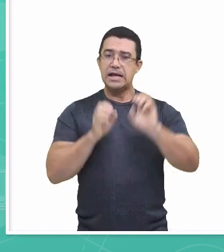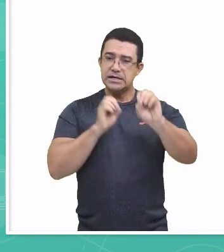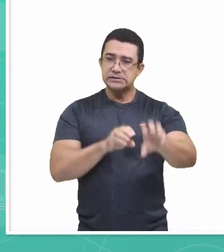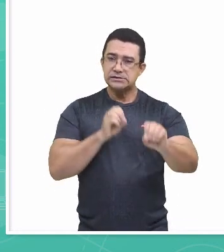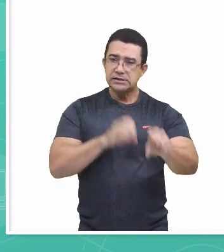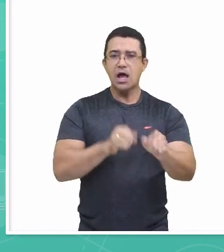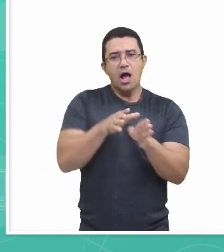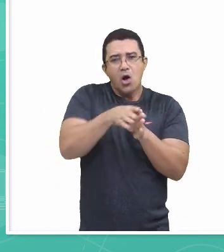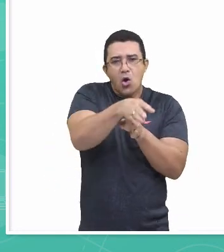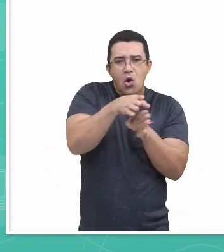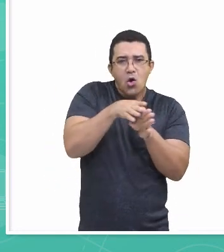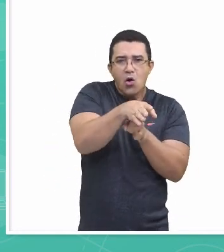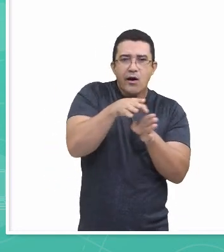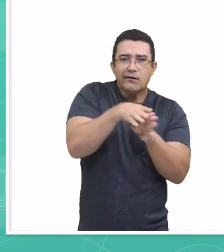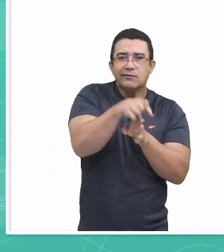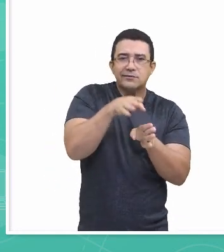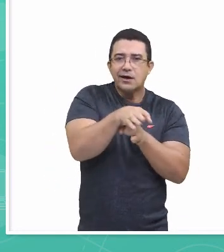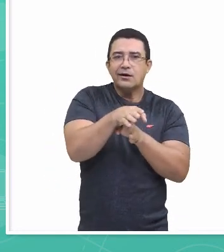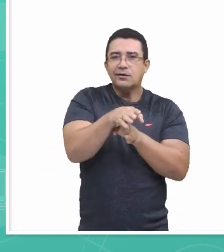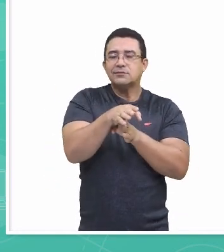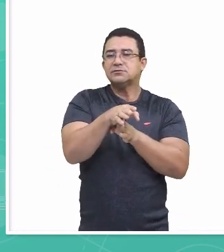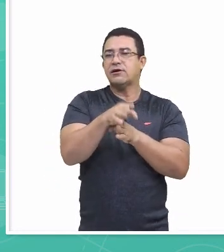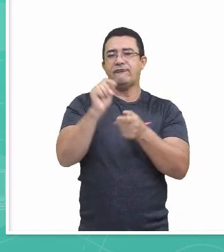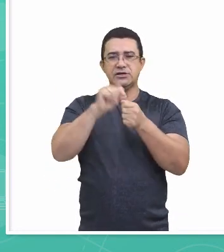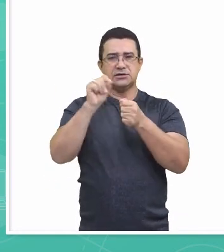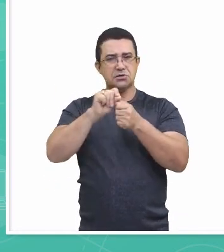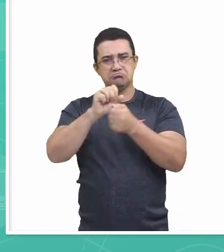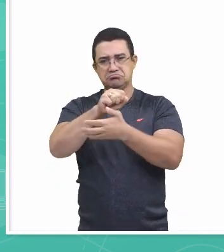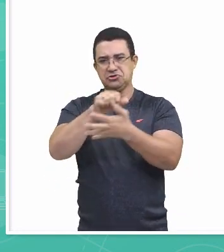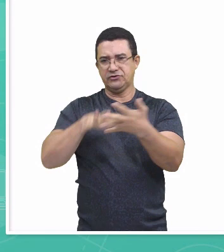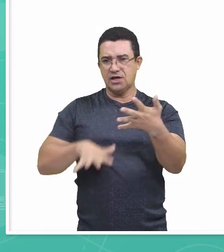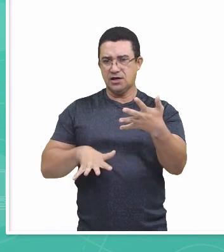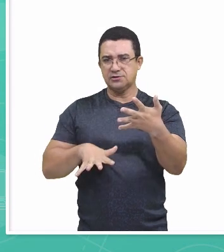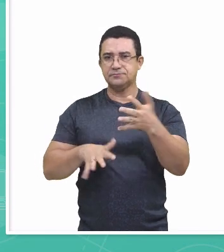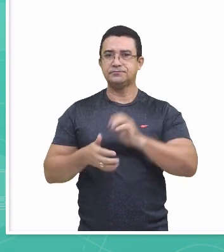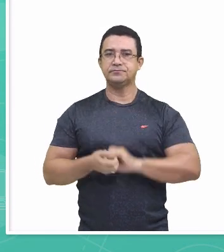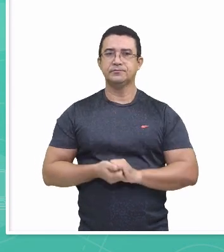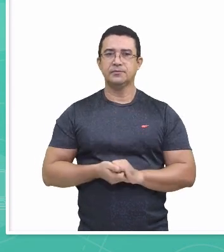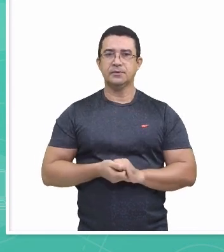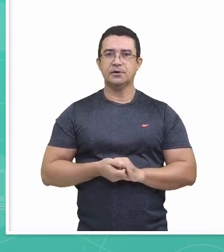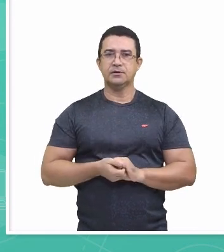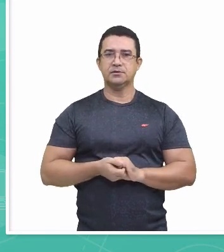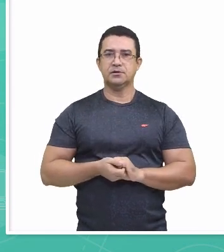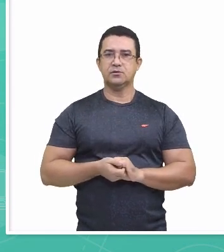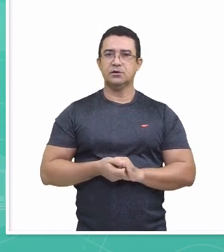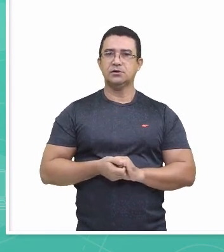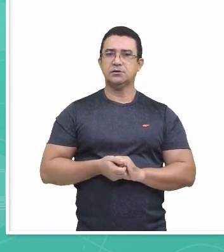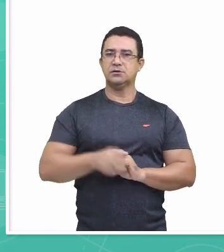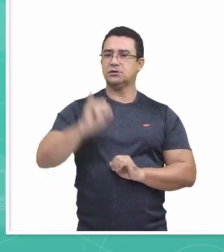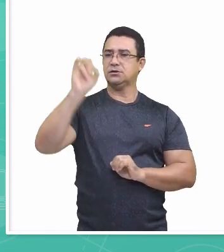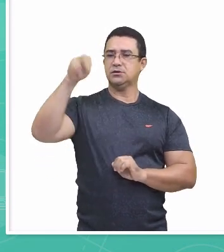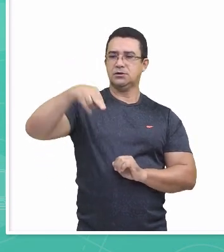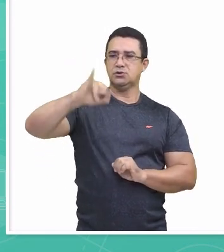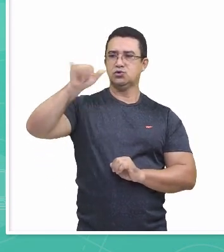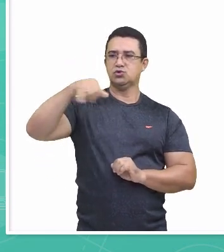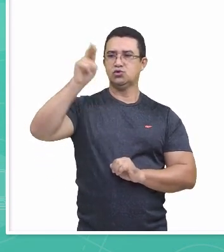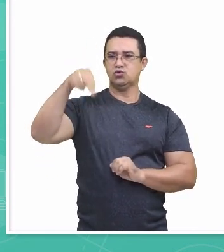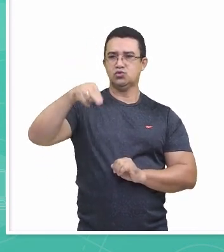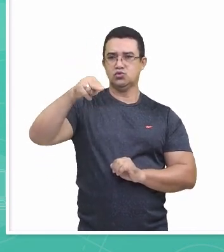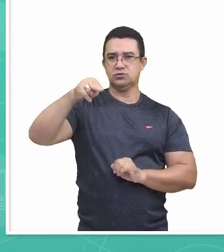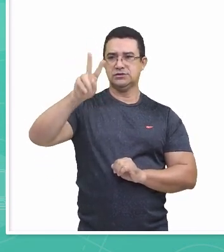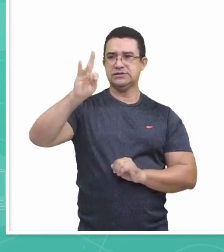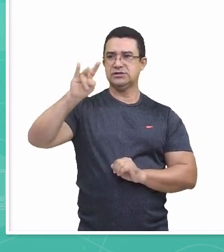e orientar a realização de uma tarefa. A injunção pode ser considerada um tipo textual observável em diferentes